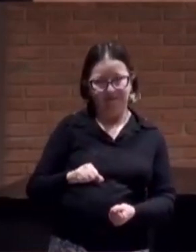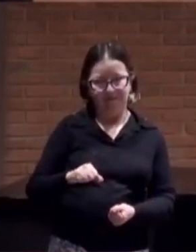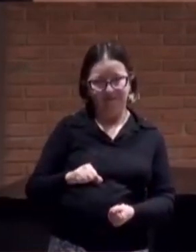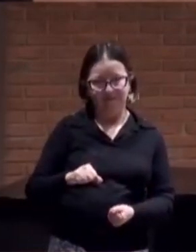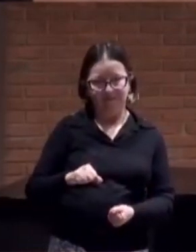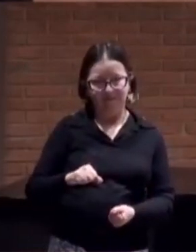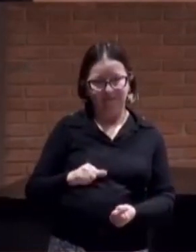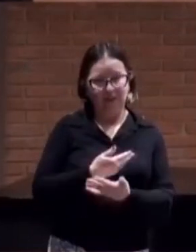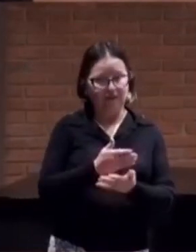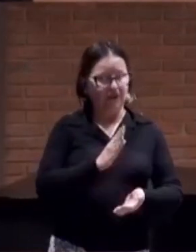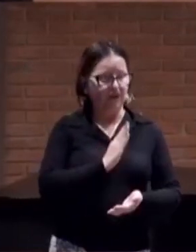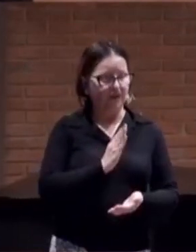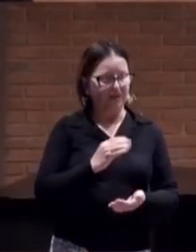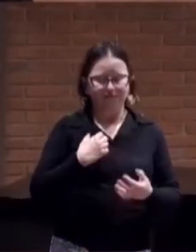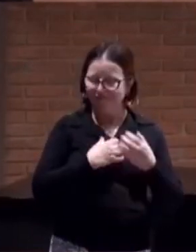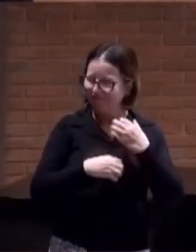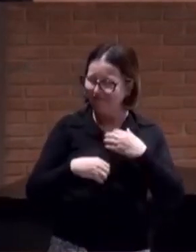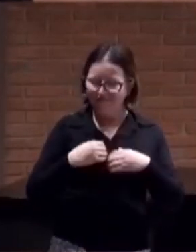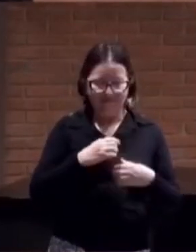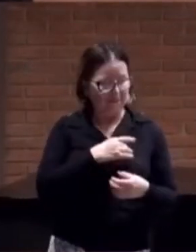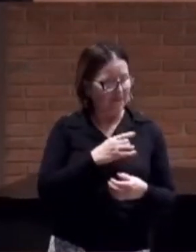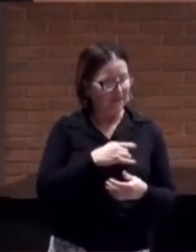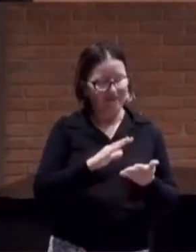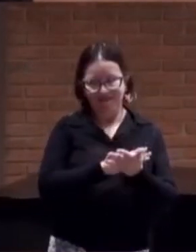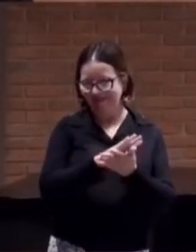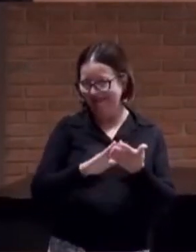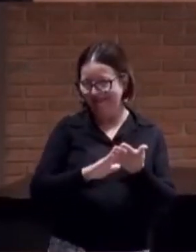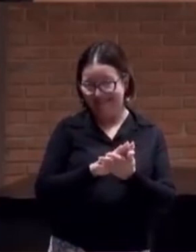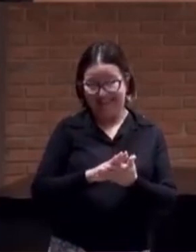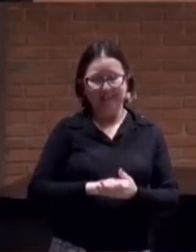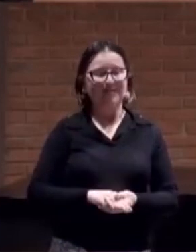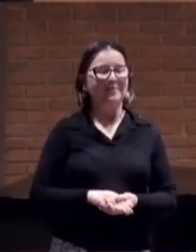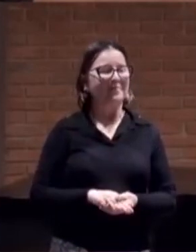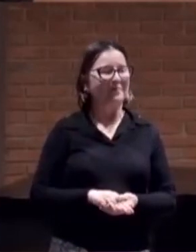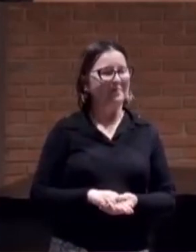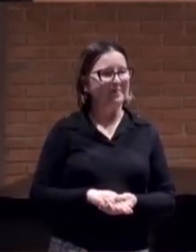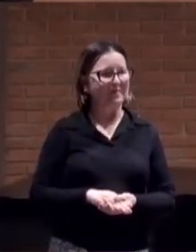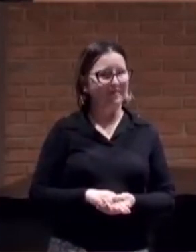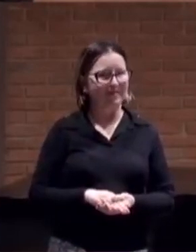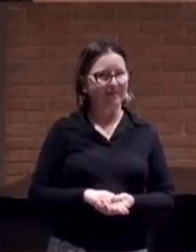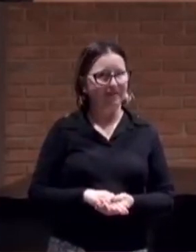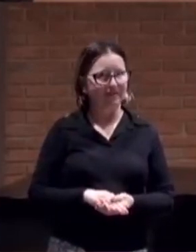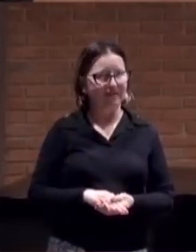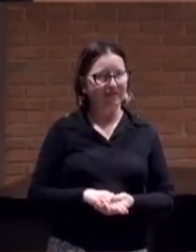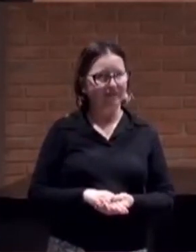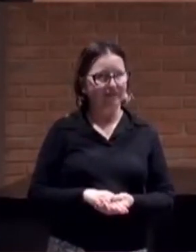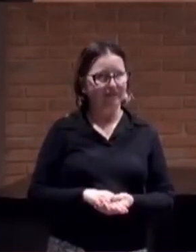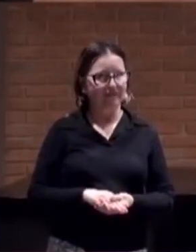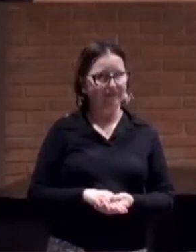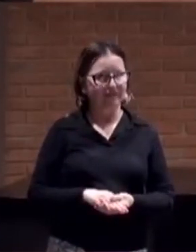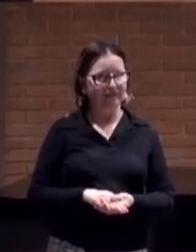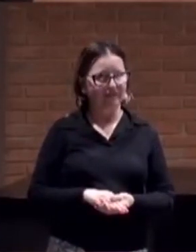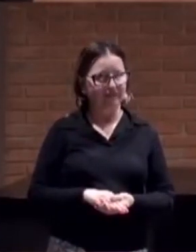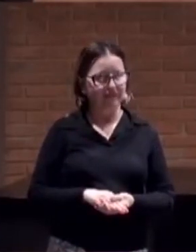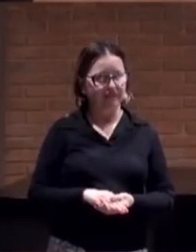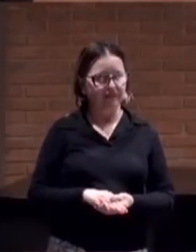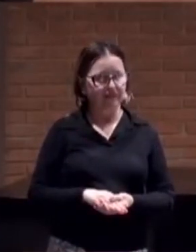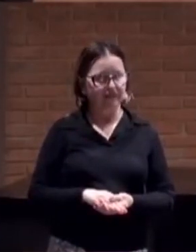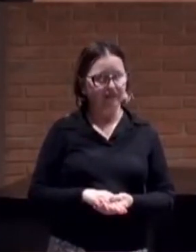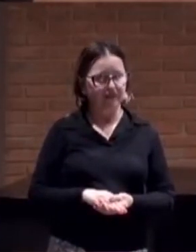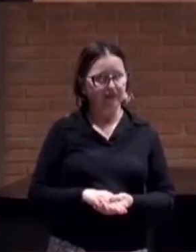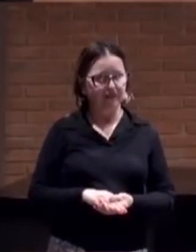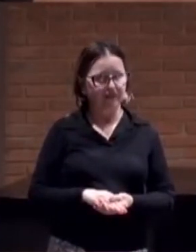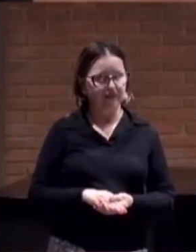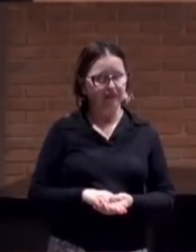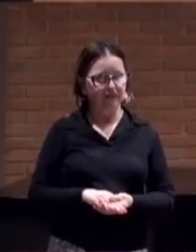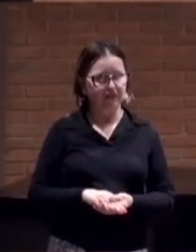vosso coração, nem se atemorize. Sabe o que cria escândalos? É quando nós